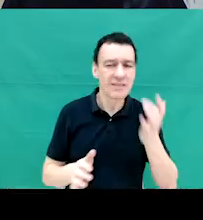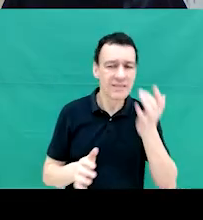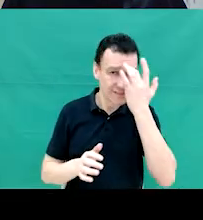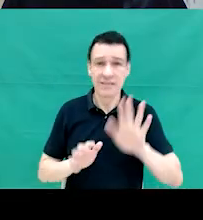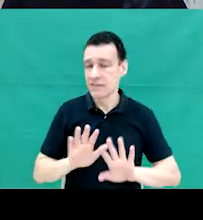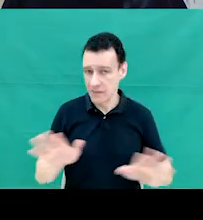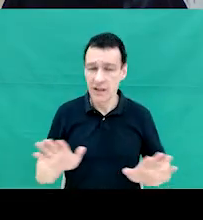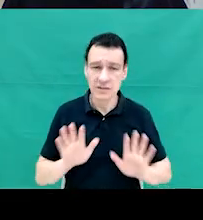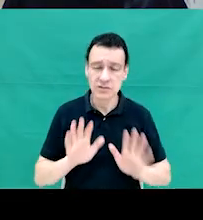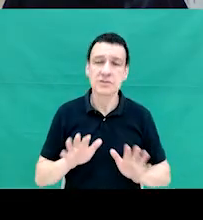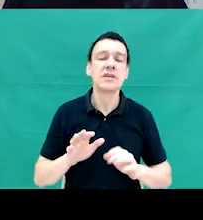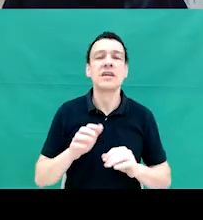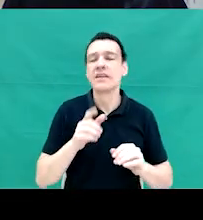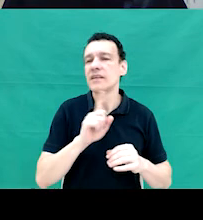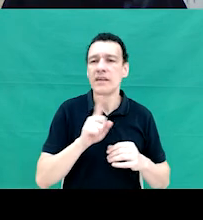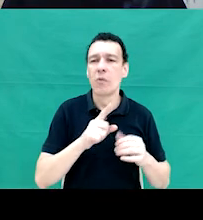começar a apresentação,